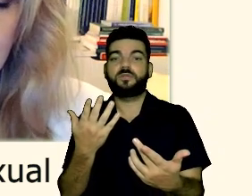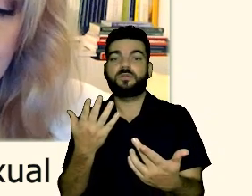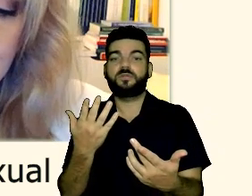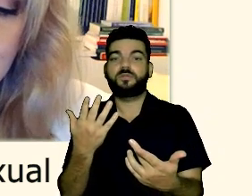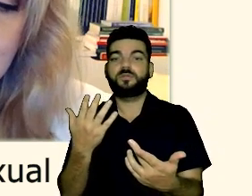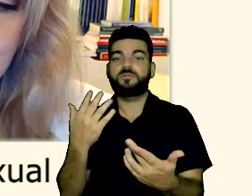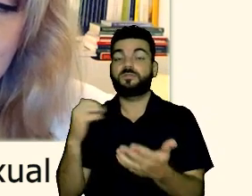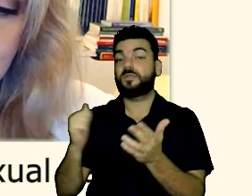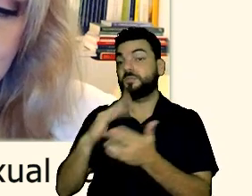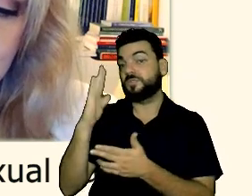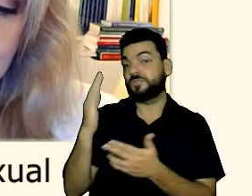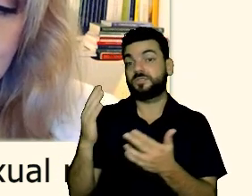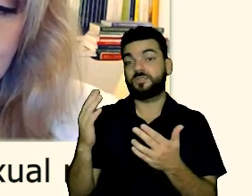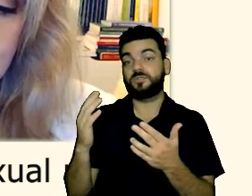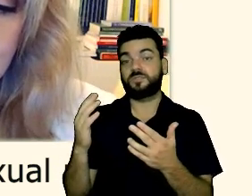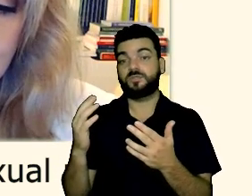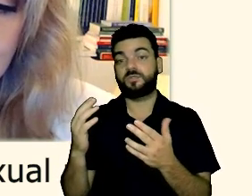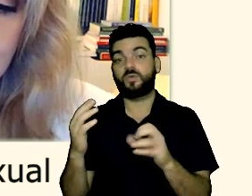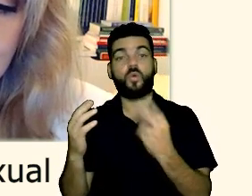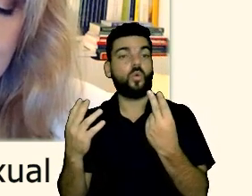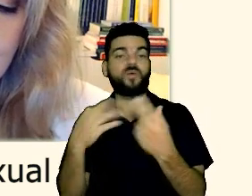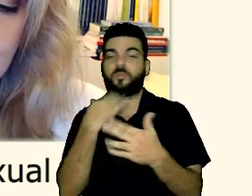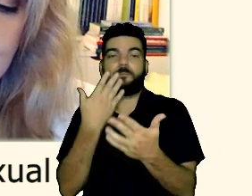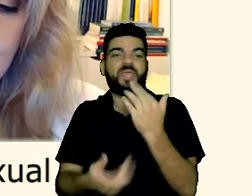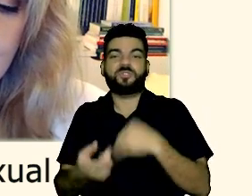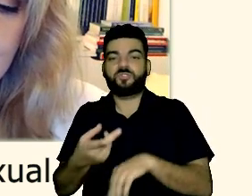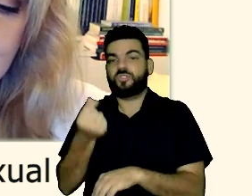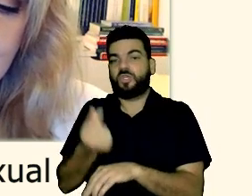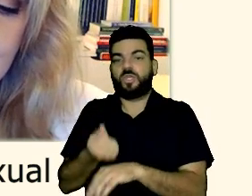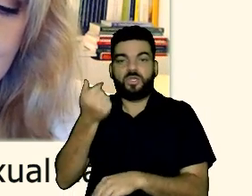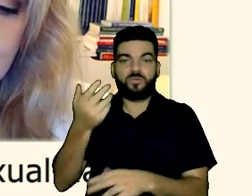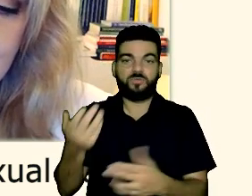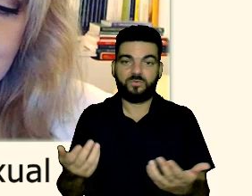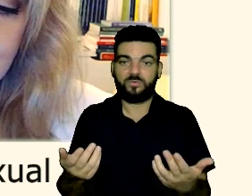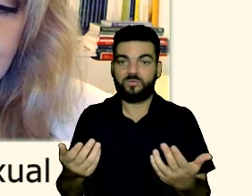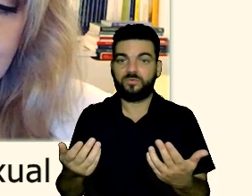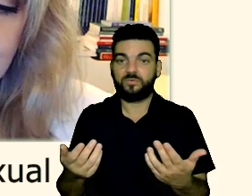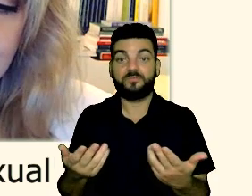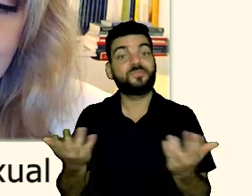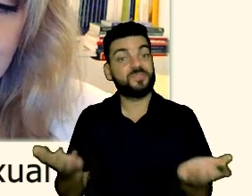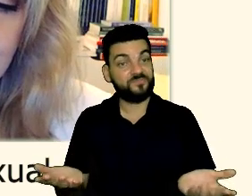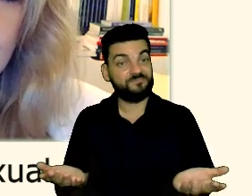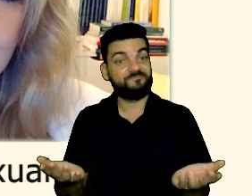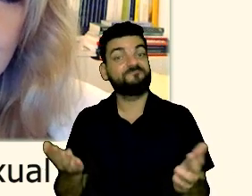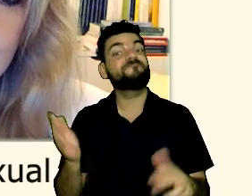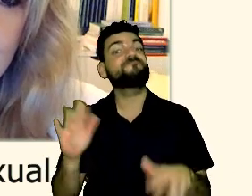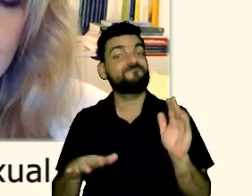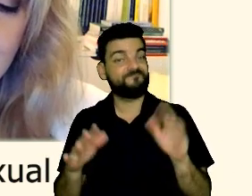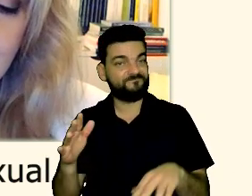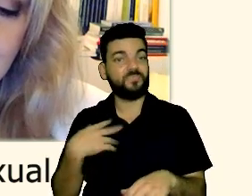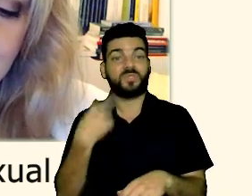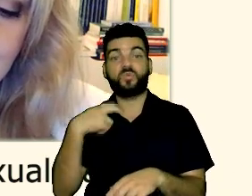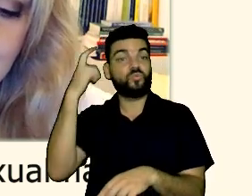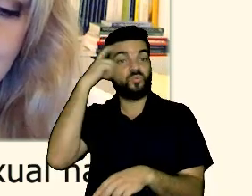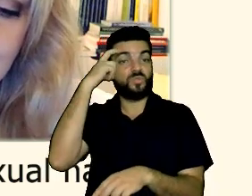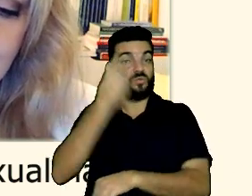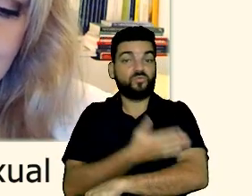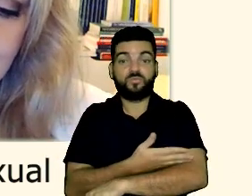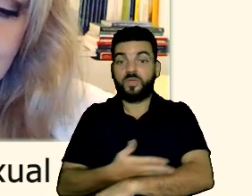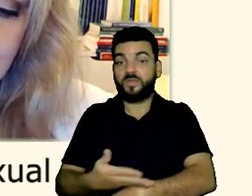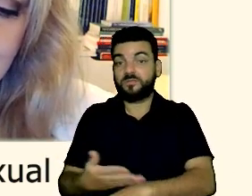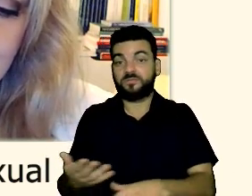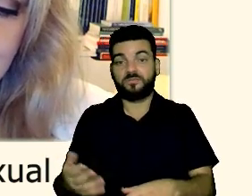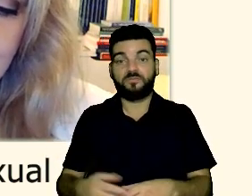a gente percebe que as pessoas não têm medo da demissão em si, mas têm medo, por exemplo, de serem colocadas à disposição ou de perderem